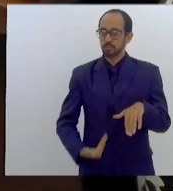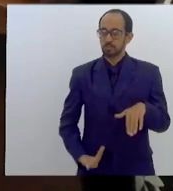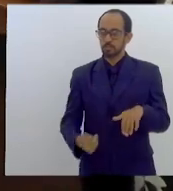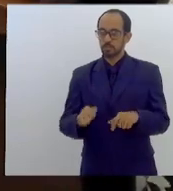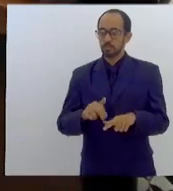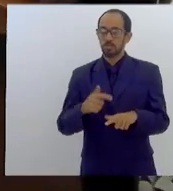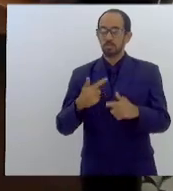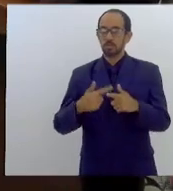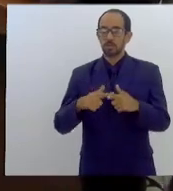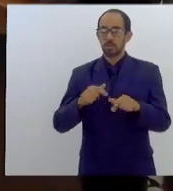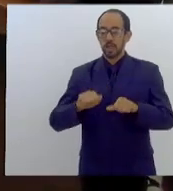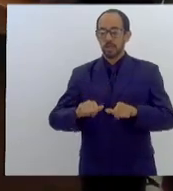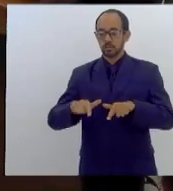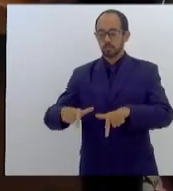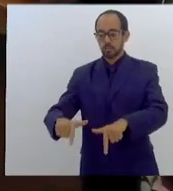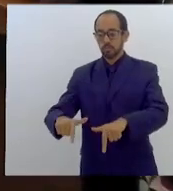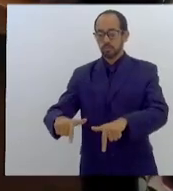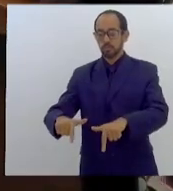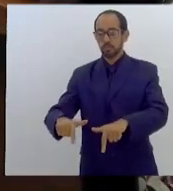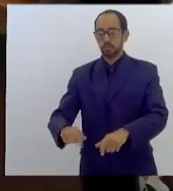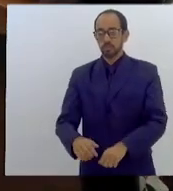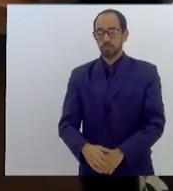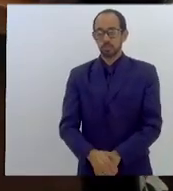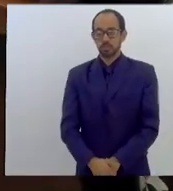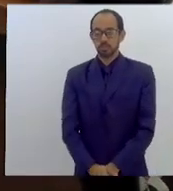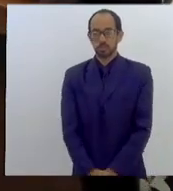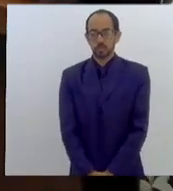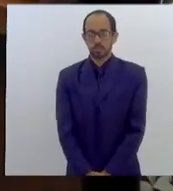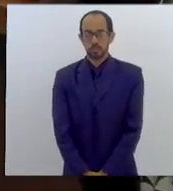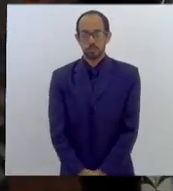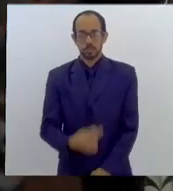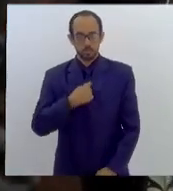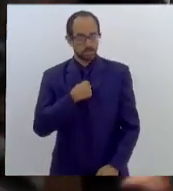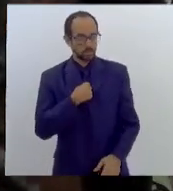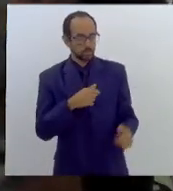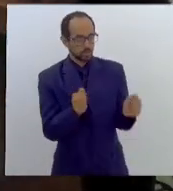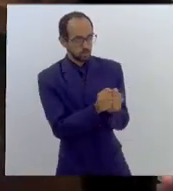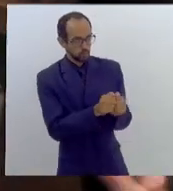diplomação. E eu estarei lá de mão dada com Chico Machado.